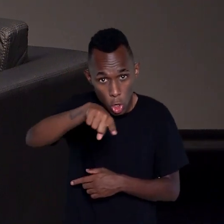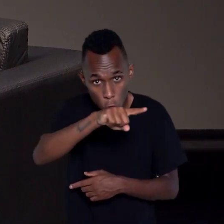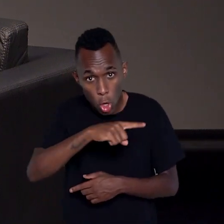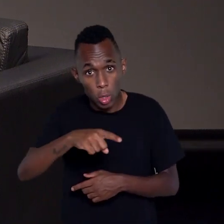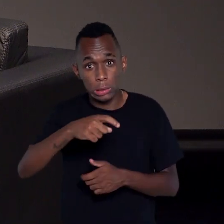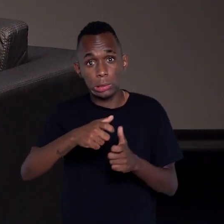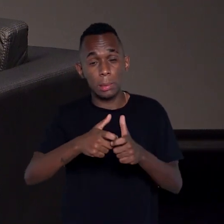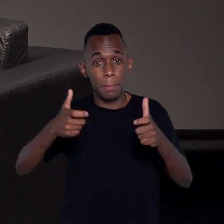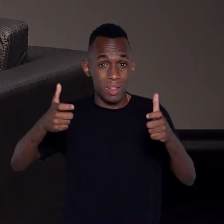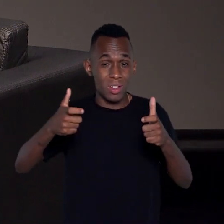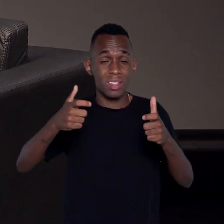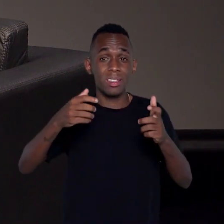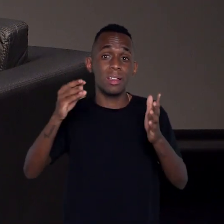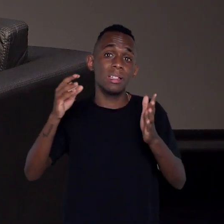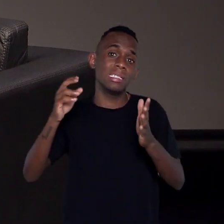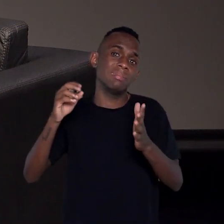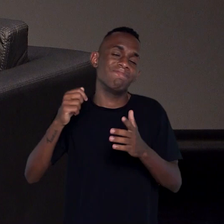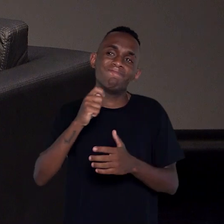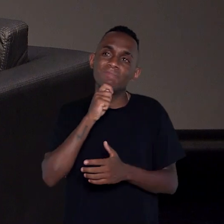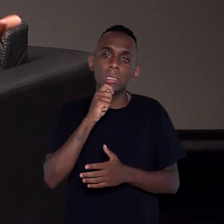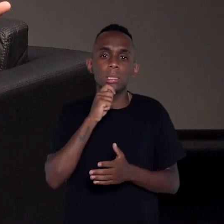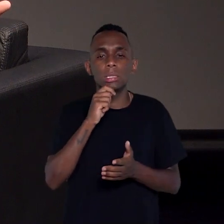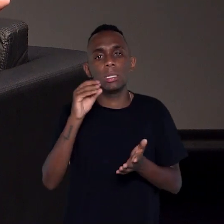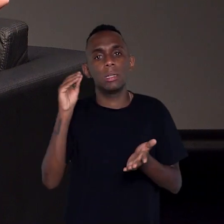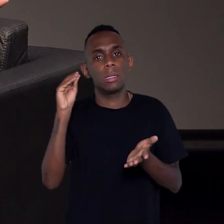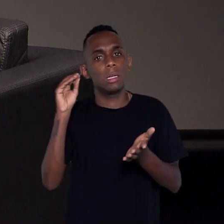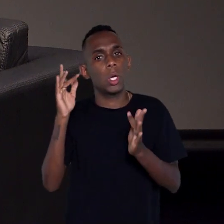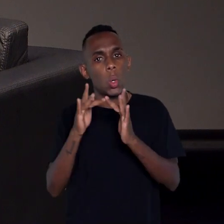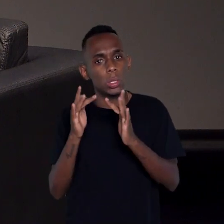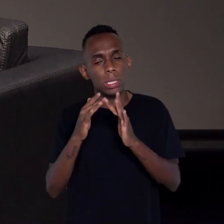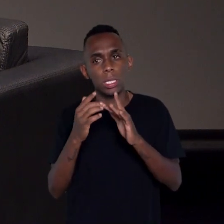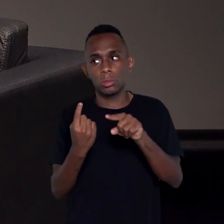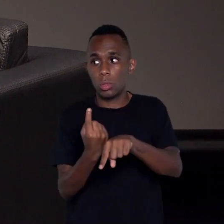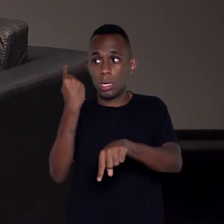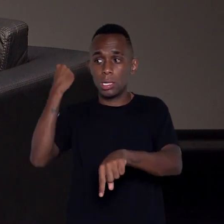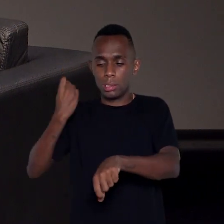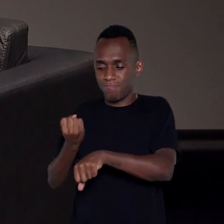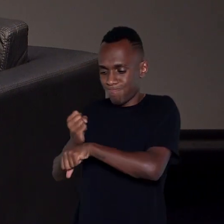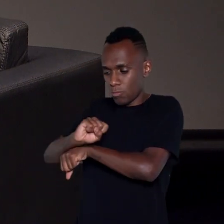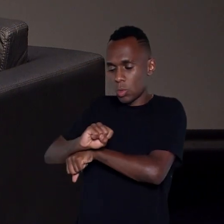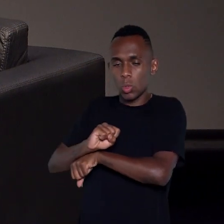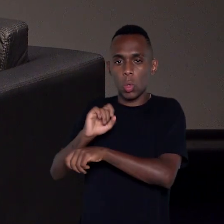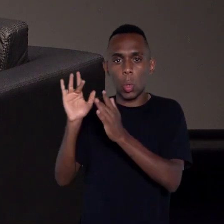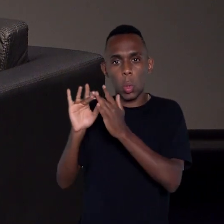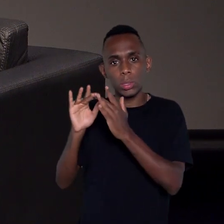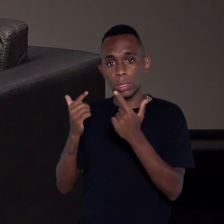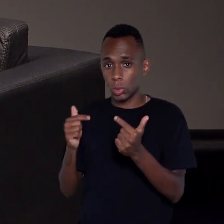poucas pessoas têm um contato com aquela forma de escravidão que existiu no passado.